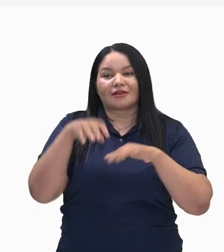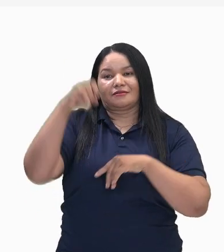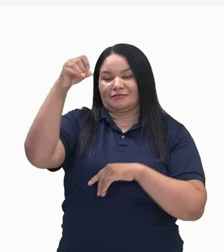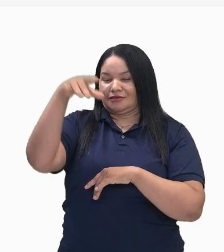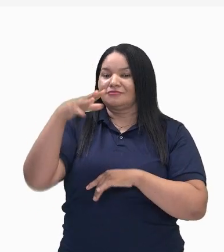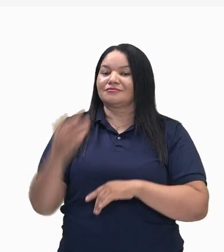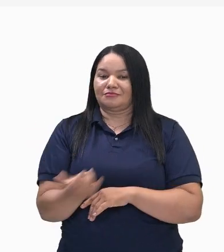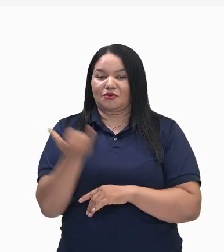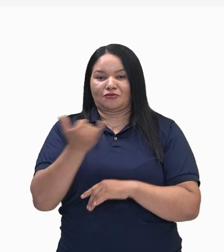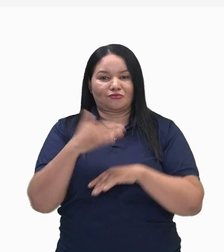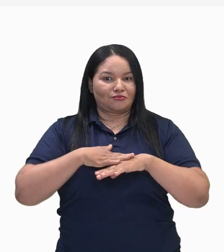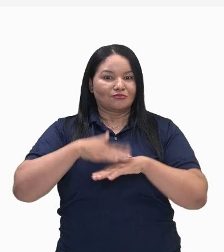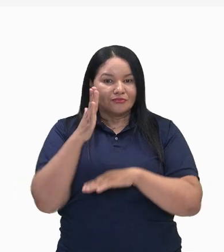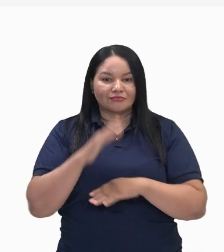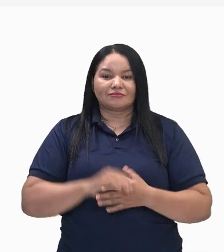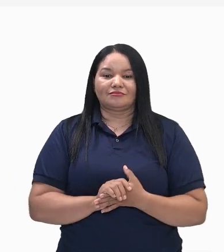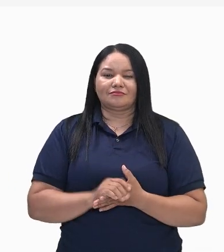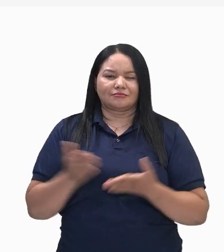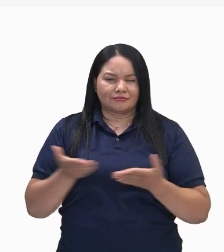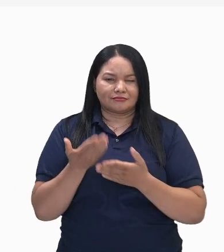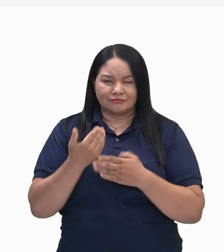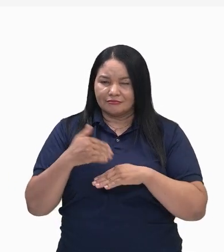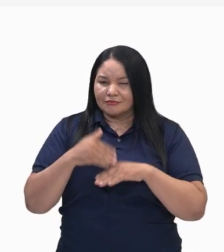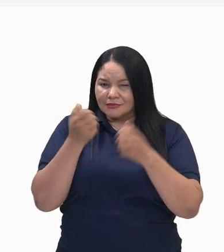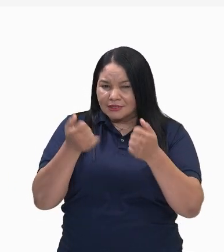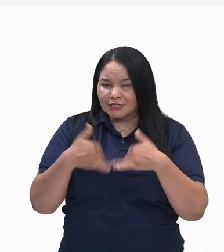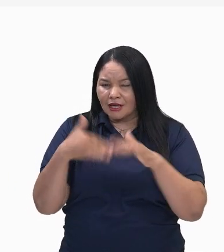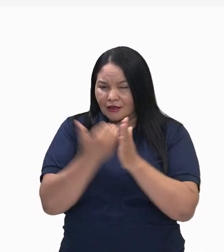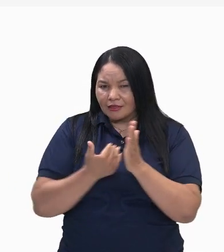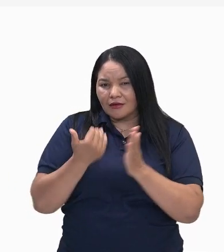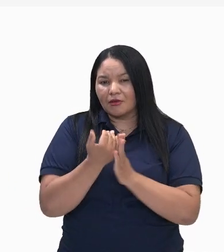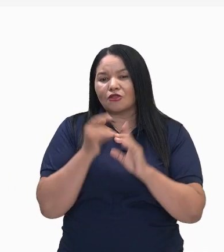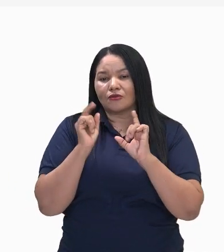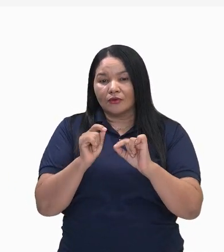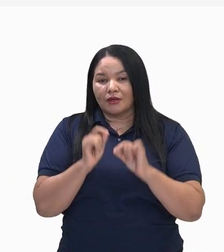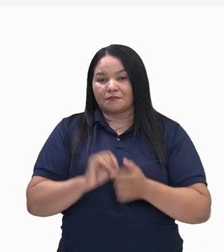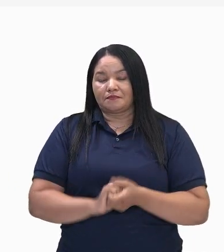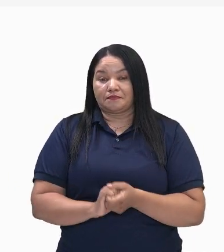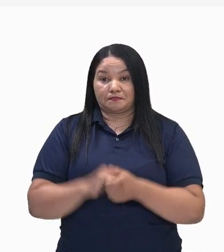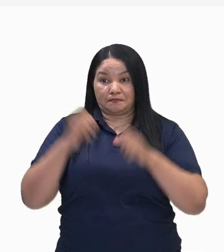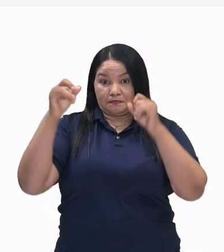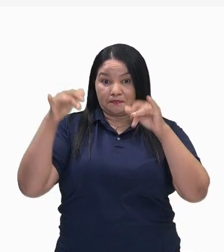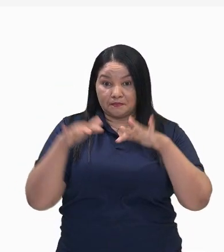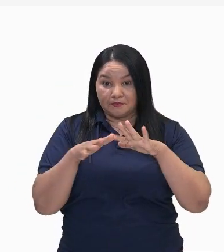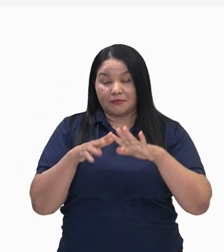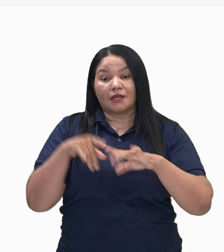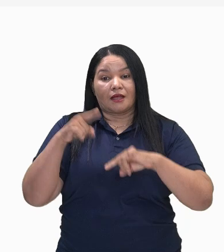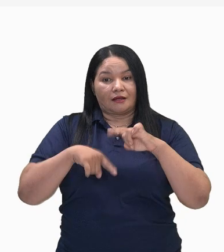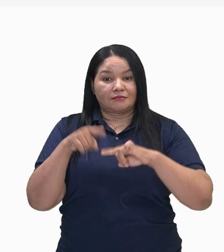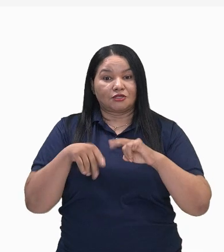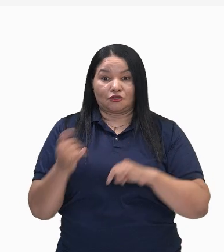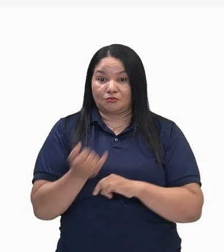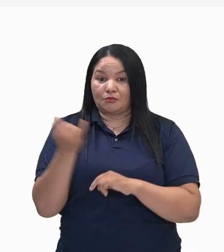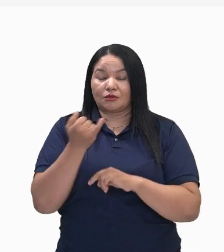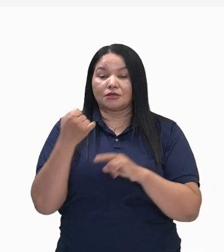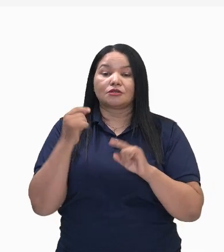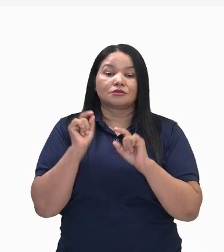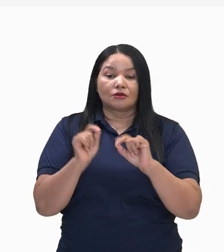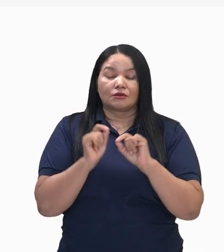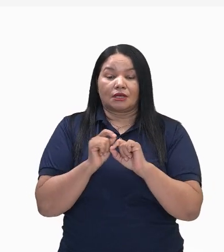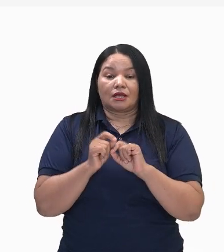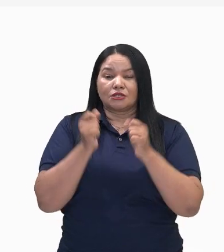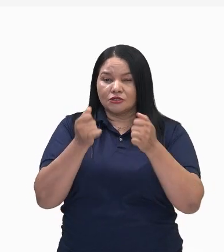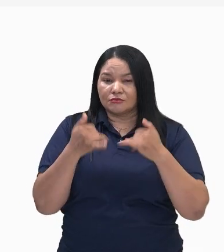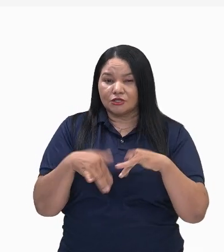importante. E o que nós podemos falar sobre a iluminação? A iluminação cênica é um elemento técnico e estético que define